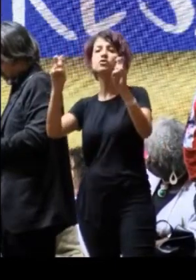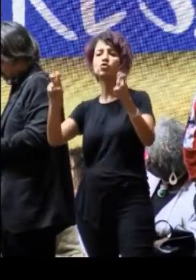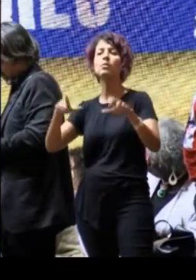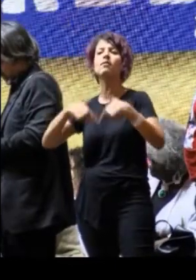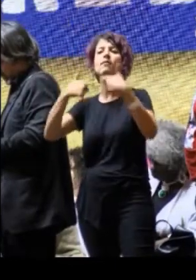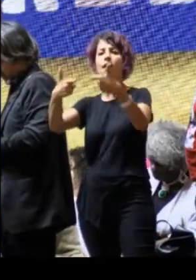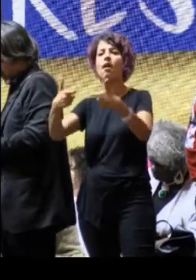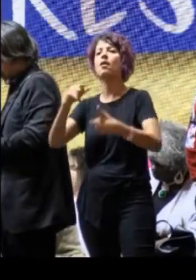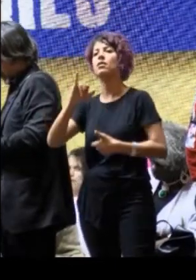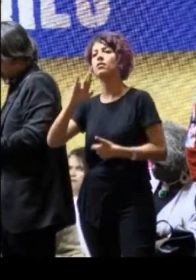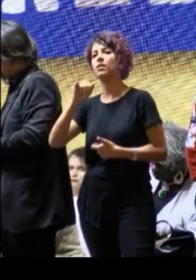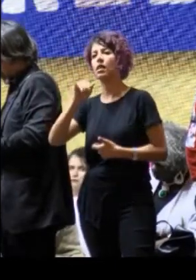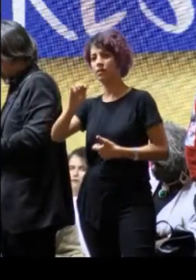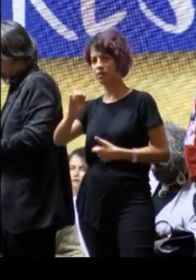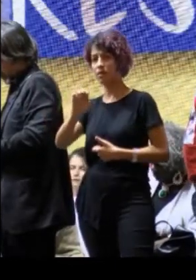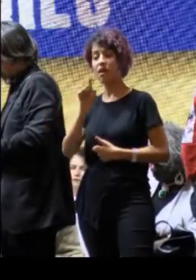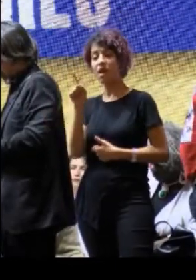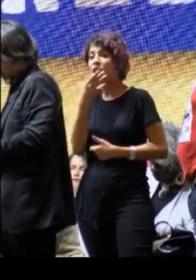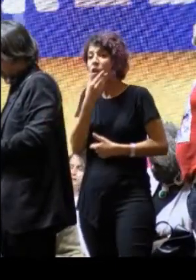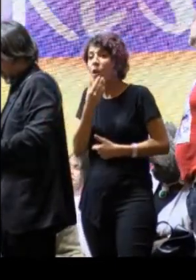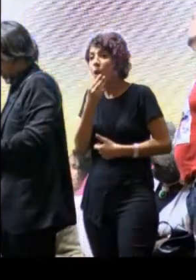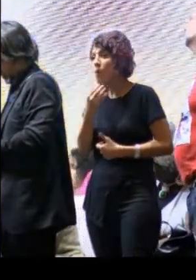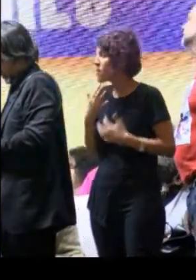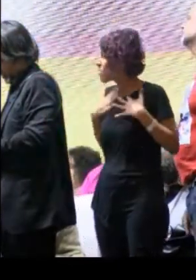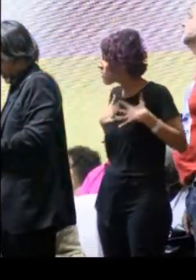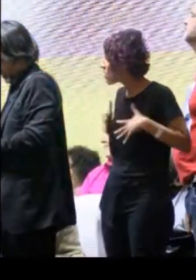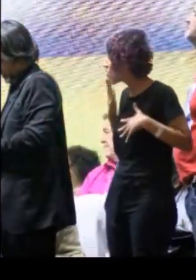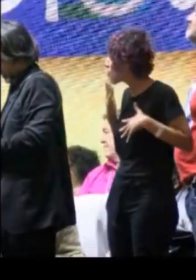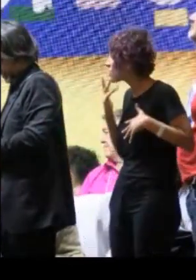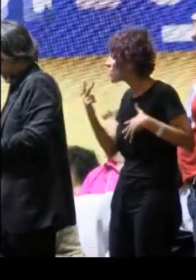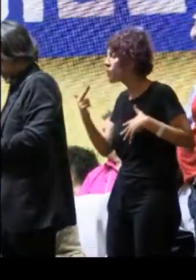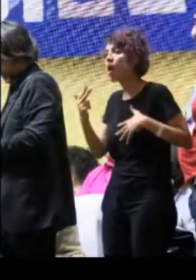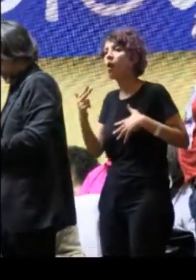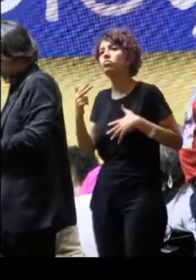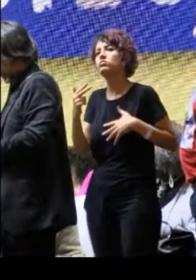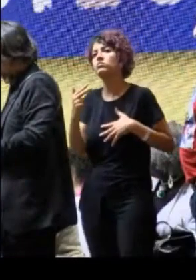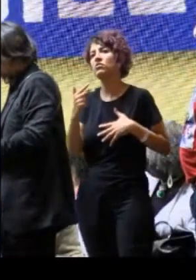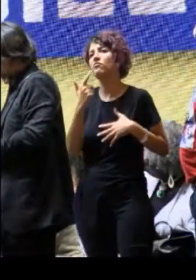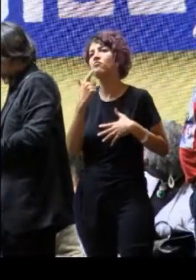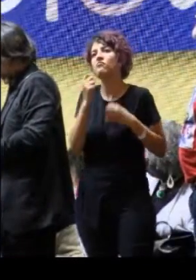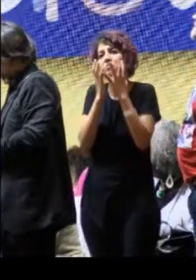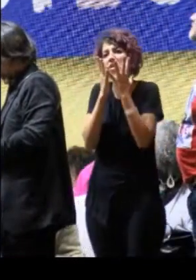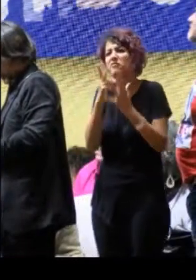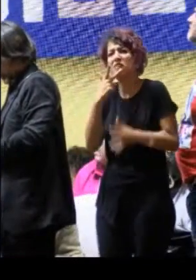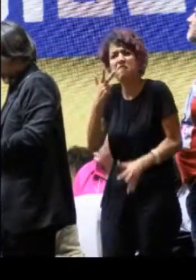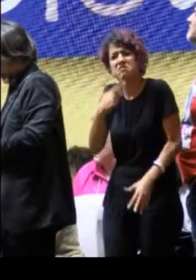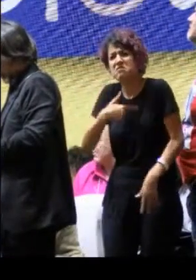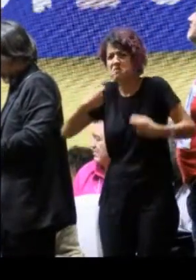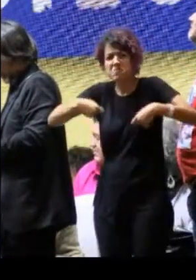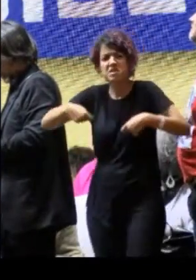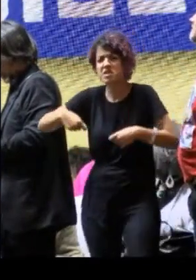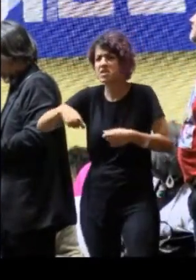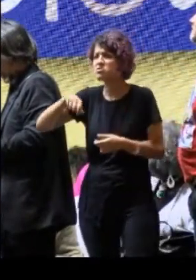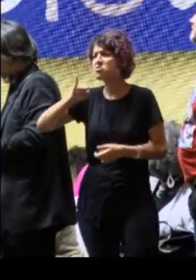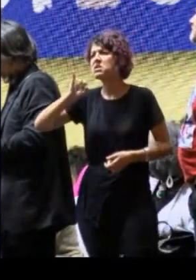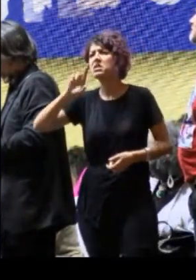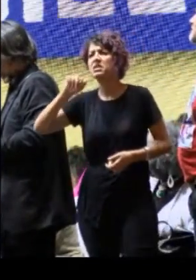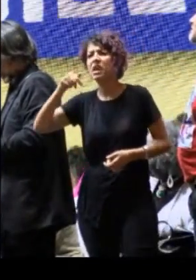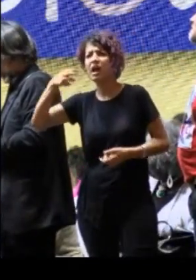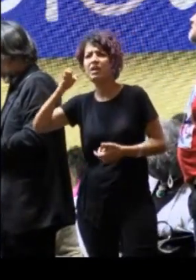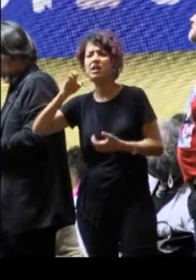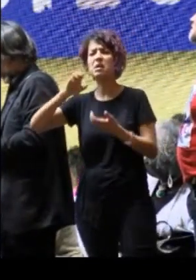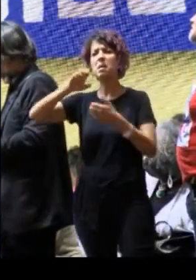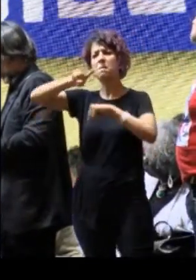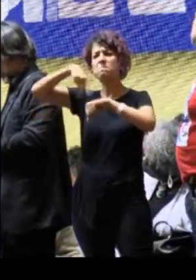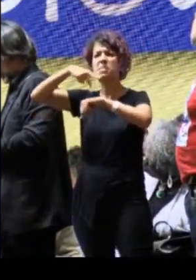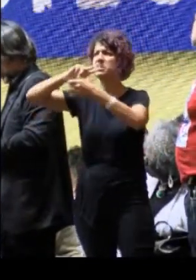Bush estava da cor da camisa da Gleice. E ele falava, é preciso derrotar o Iraque, é preciso derrotar o terrorismo, porque